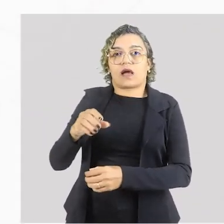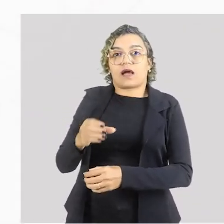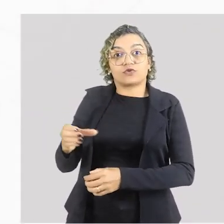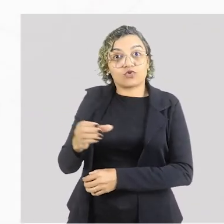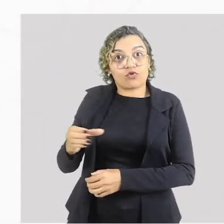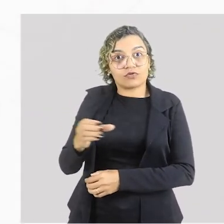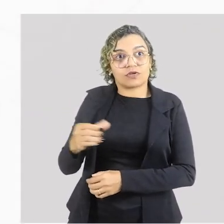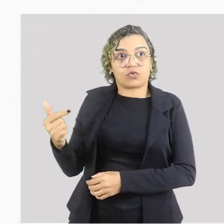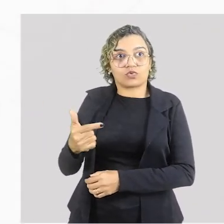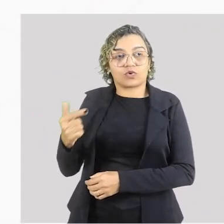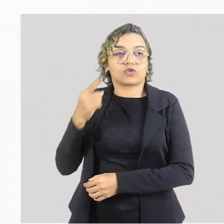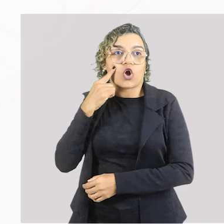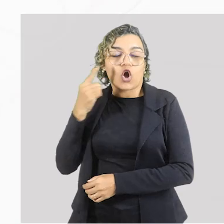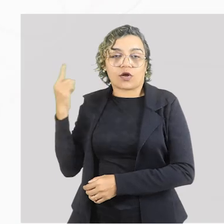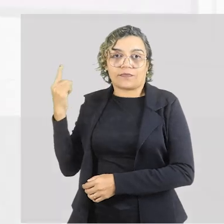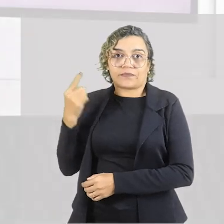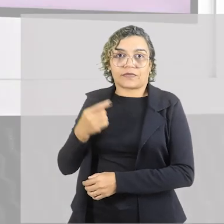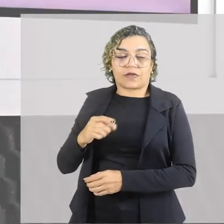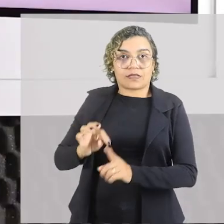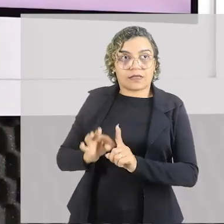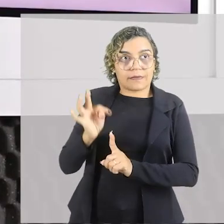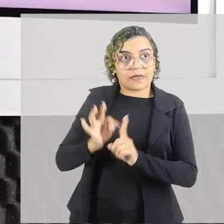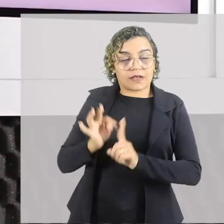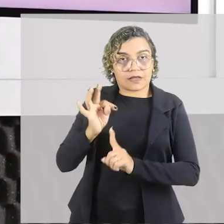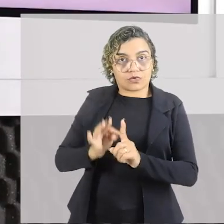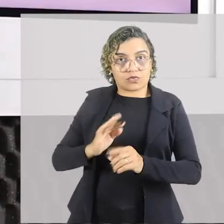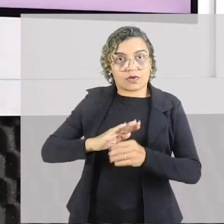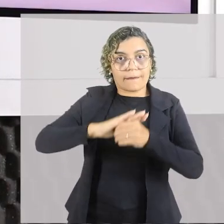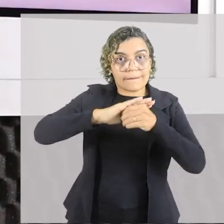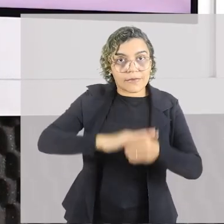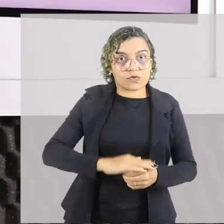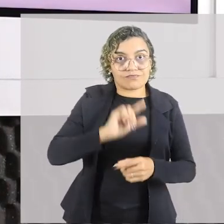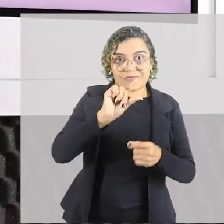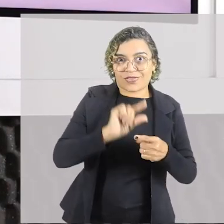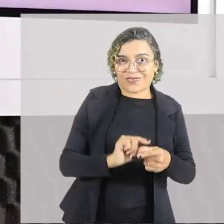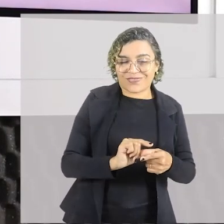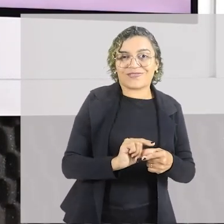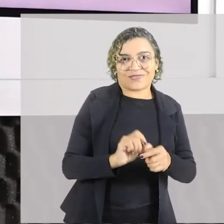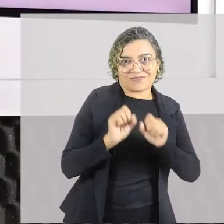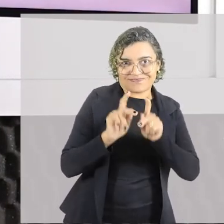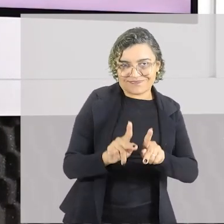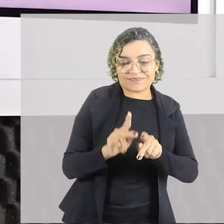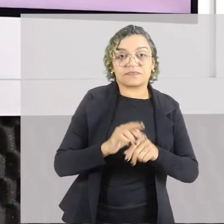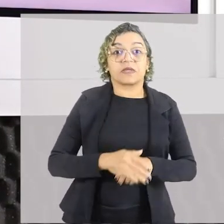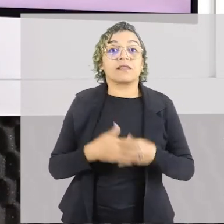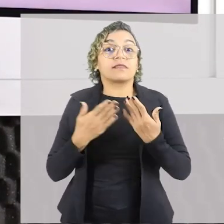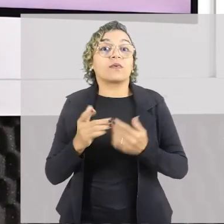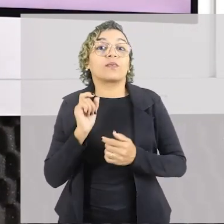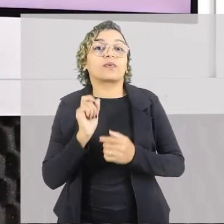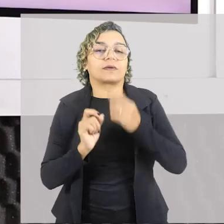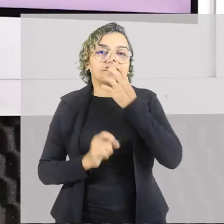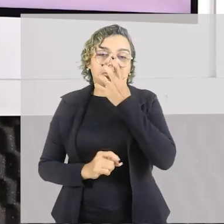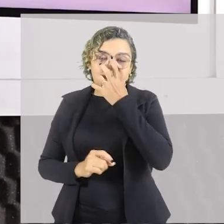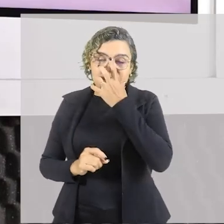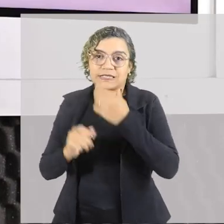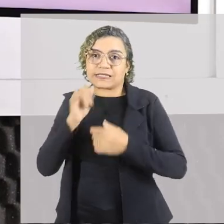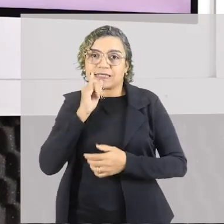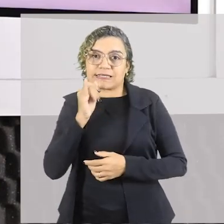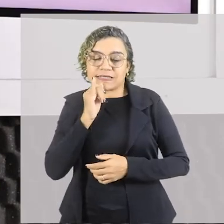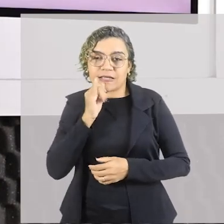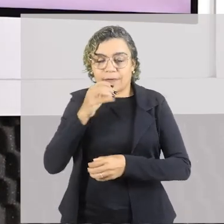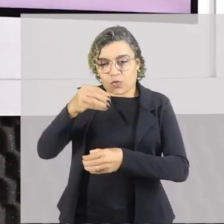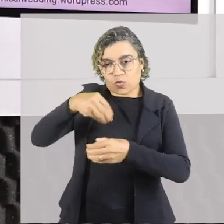Para a mesma temperatura, essa solução tem a menor pressão de vapor. Tá bom? Então, a presença do